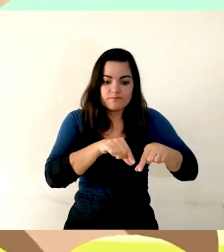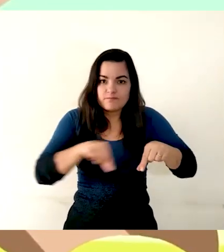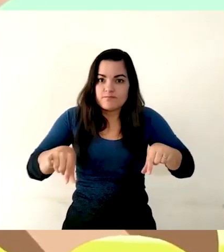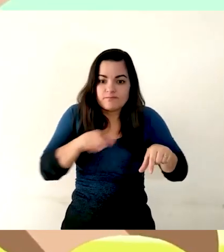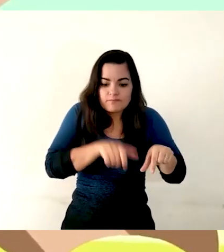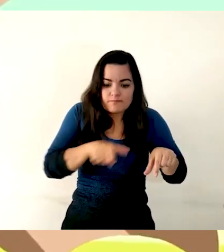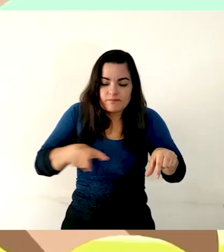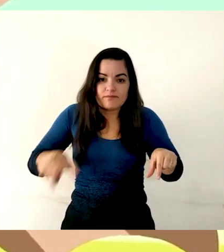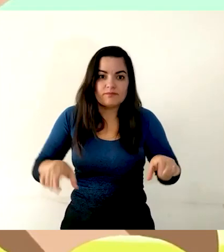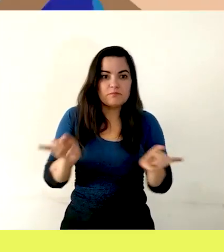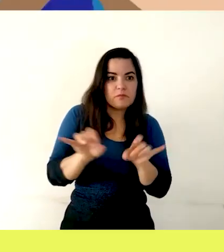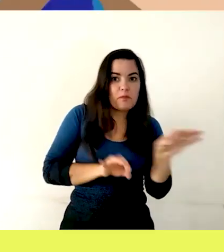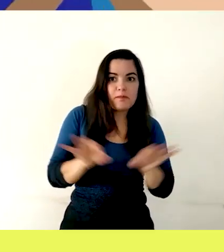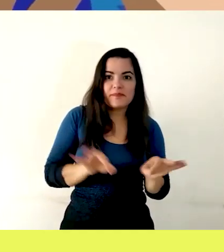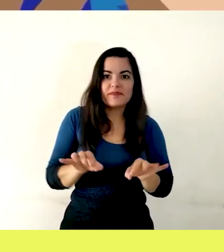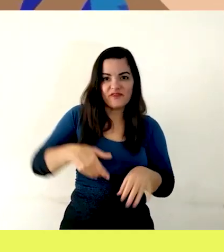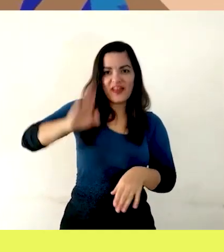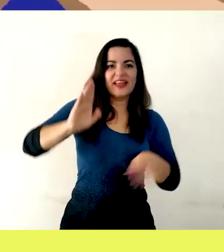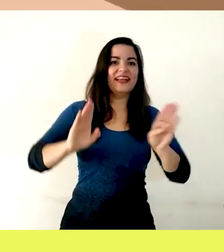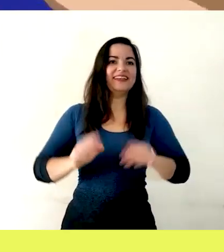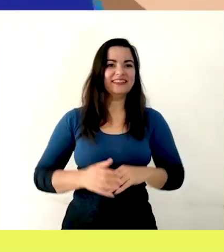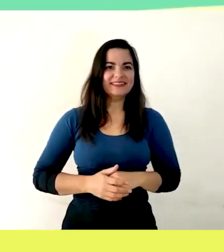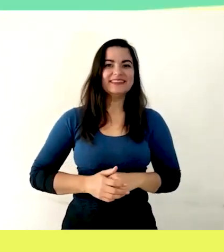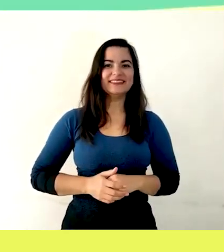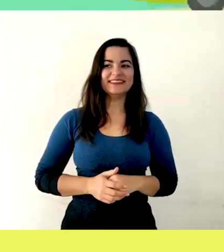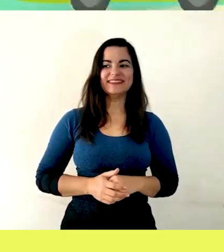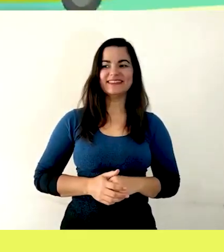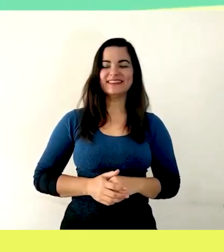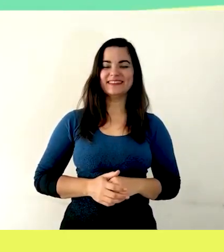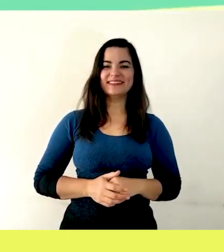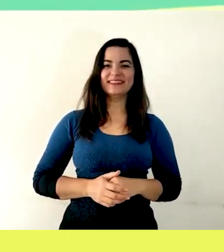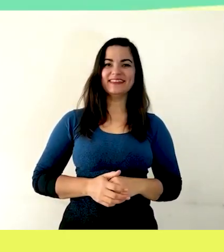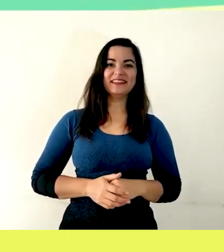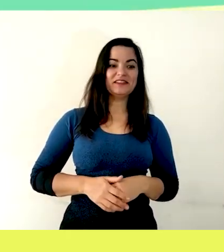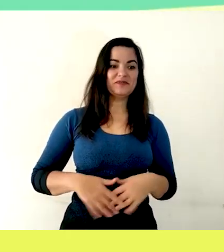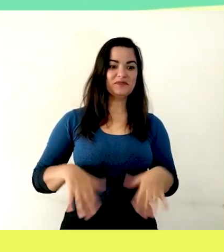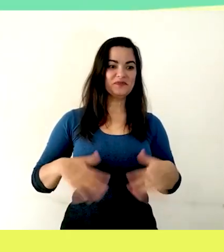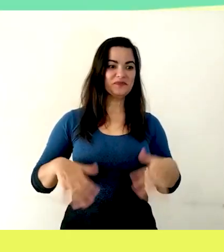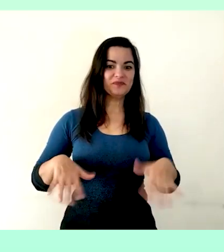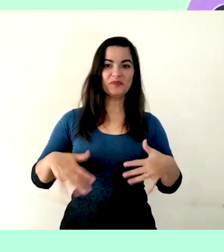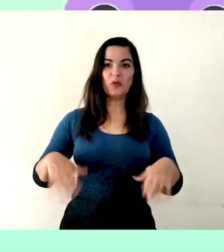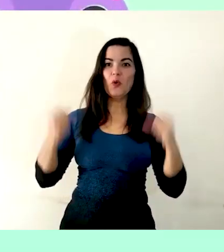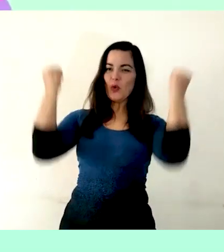Em suas marcas, preparar, vai!